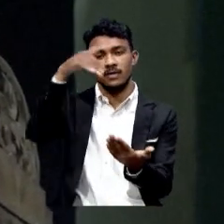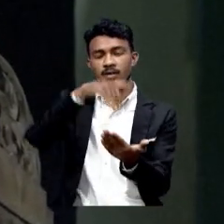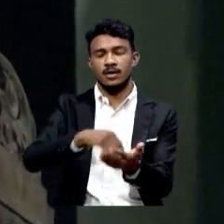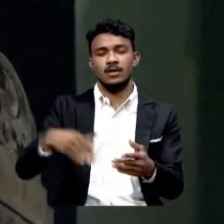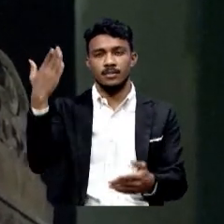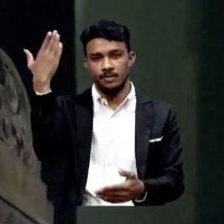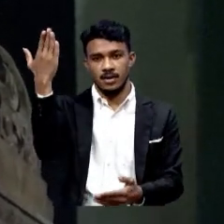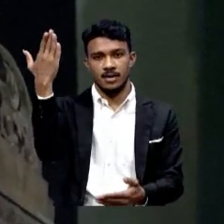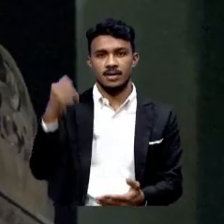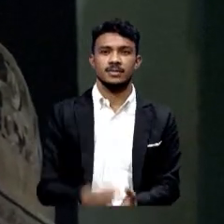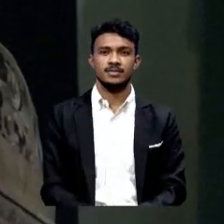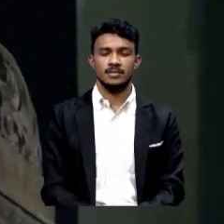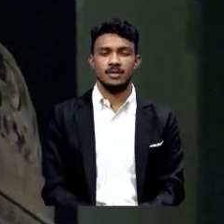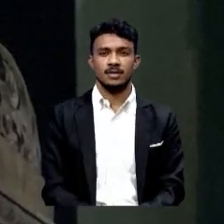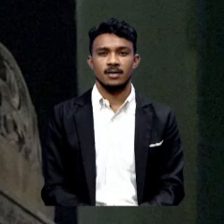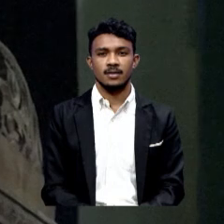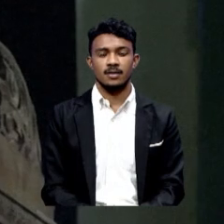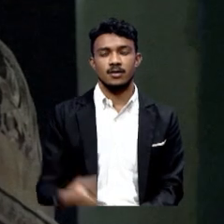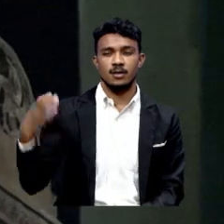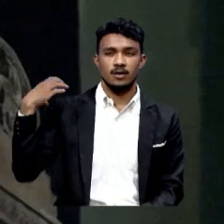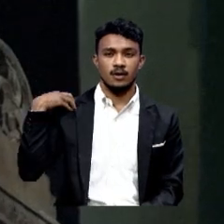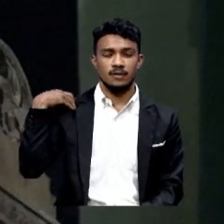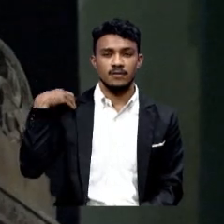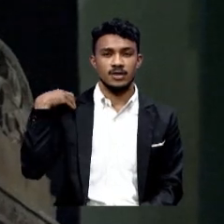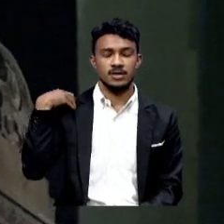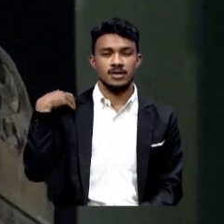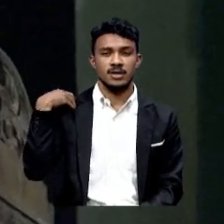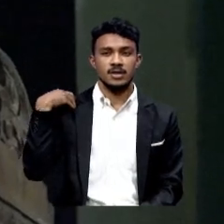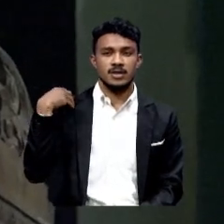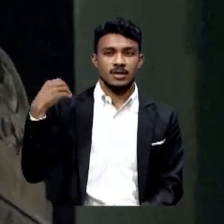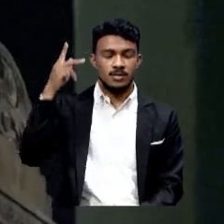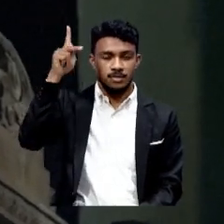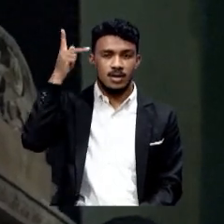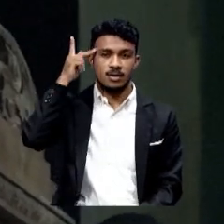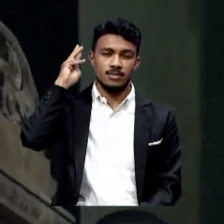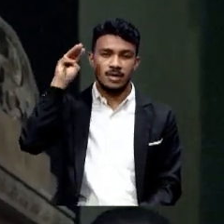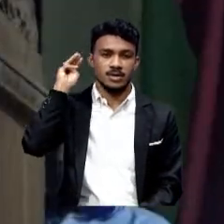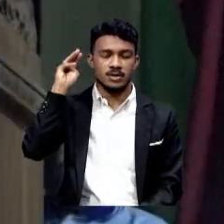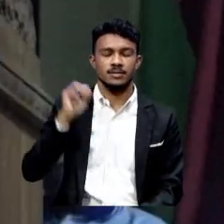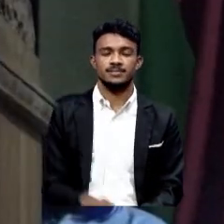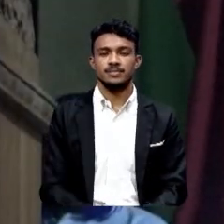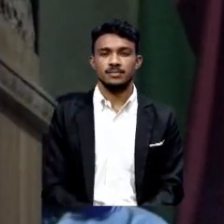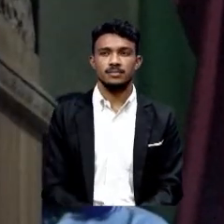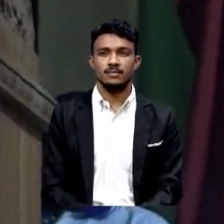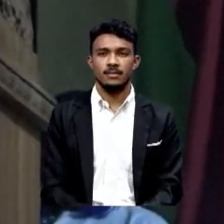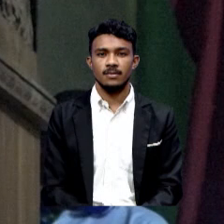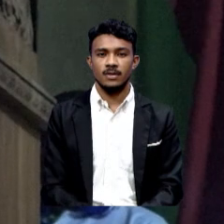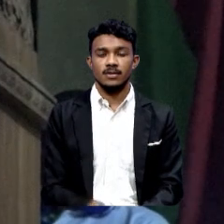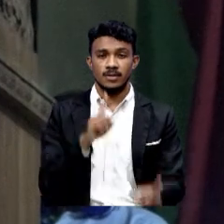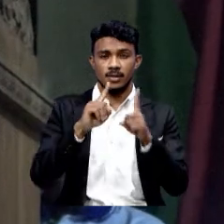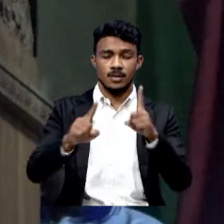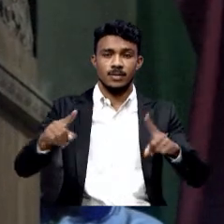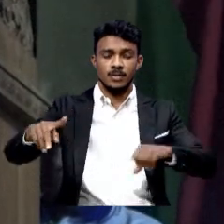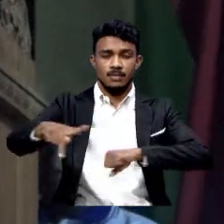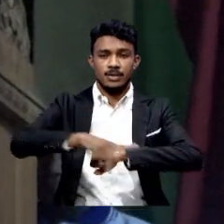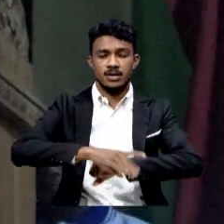já? Palácio Governo Janessa, primeiro ministro. Coordenador Partido CNRT